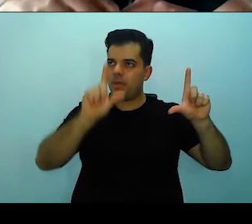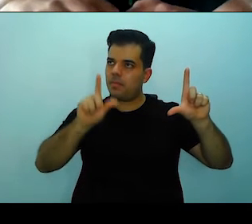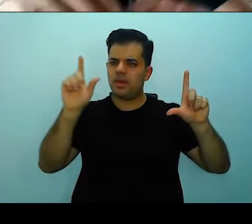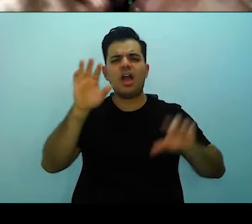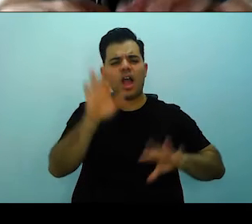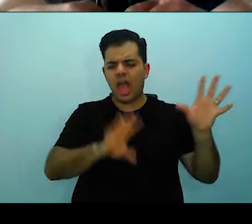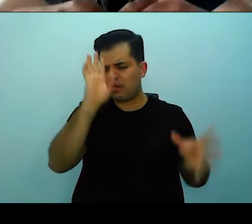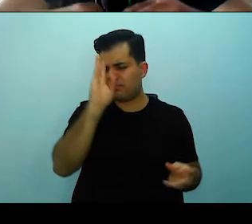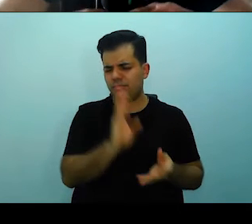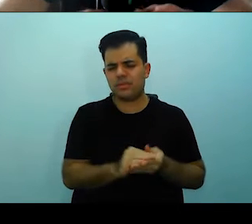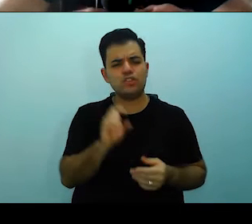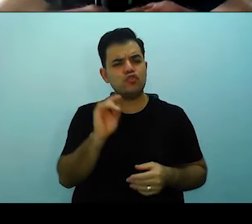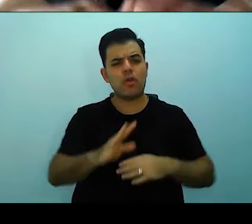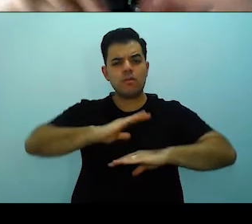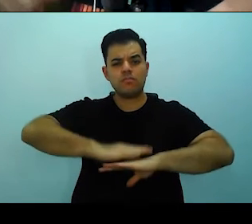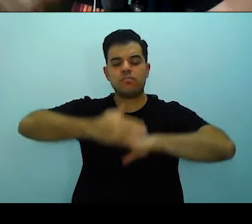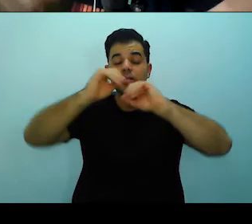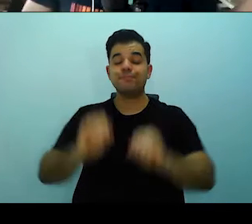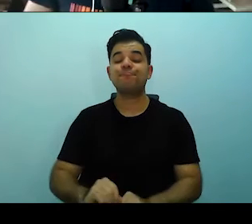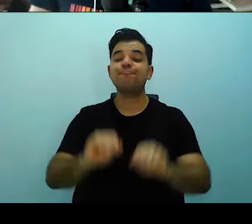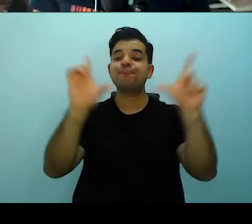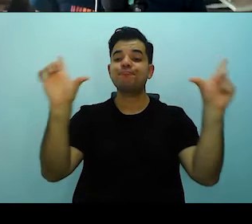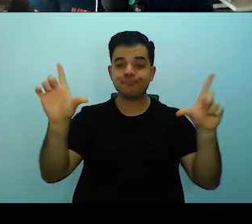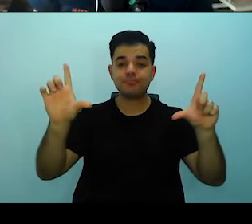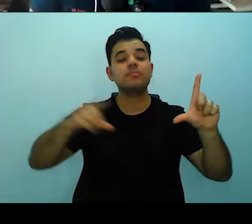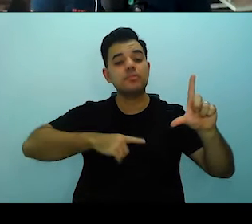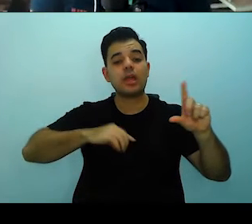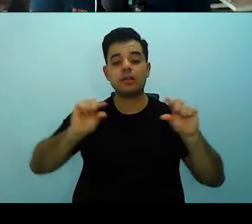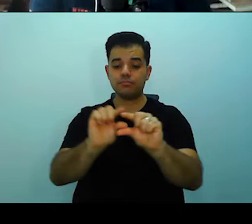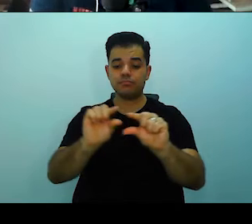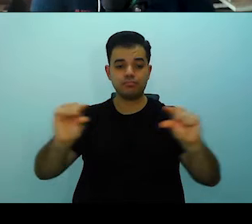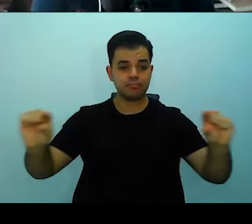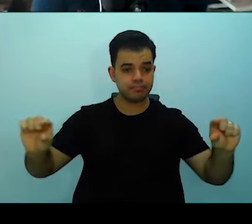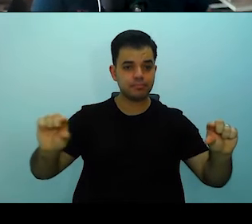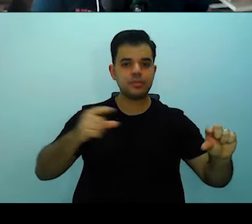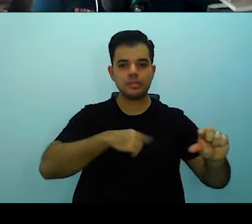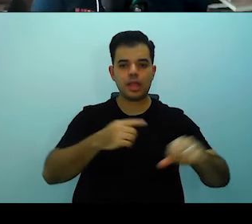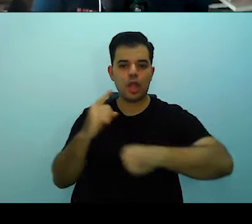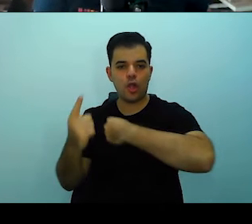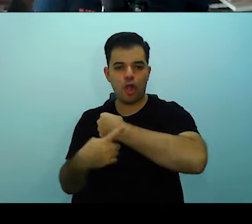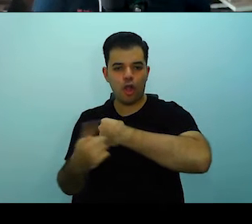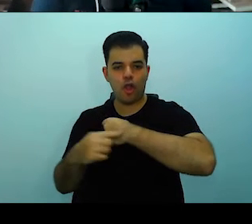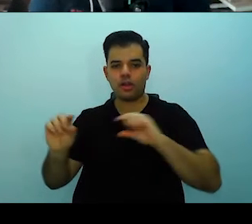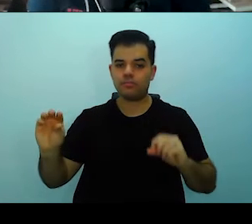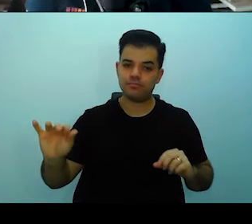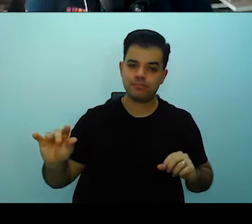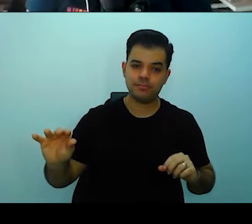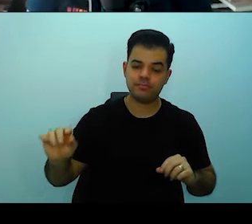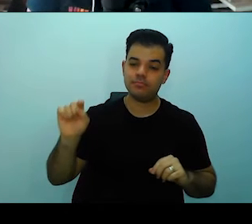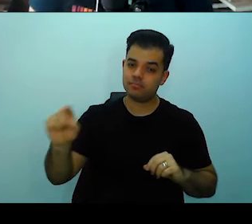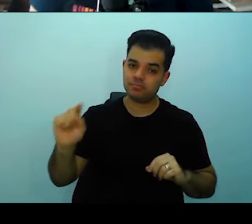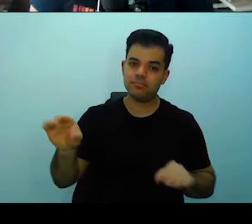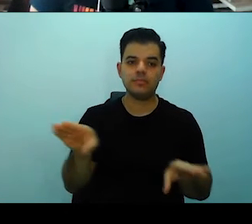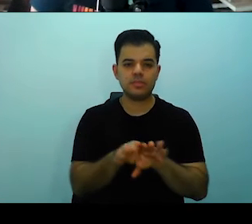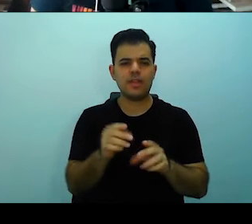explícito, né? A gente liga o computador, na parte de baixo a gente tem a área de tarefas, com o relógio bonitinho, lá.